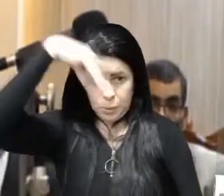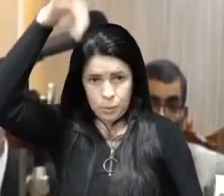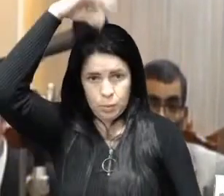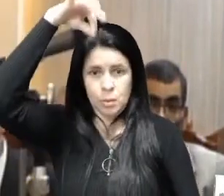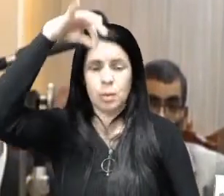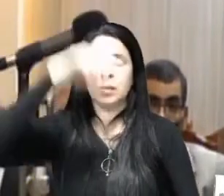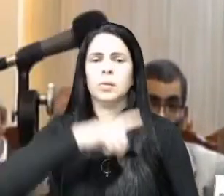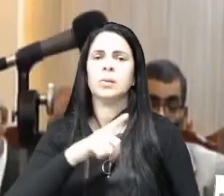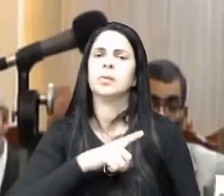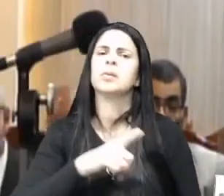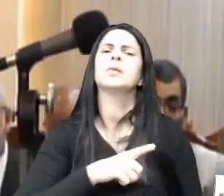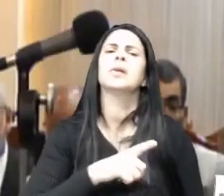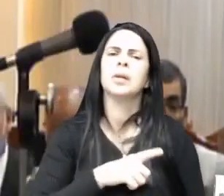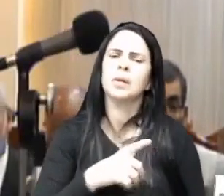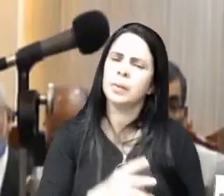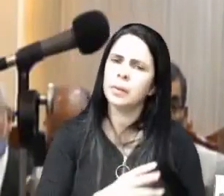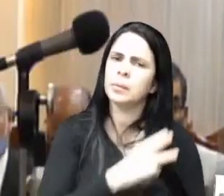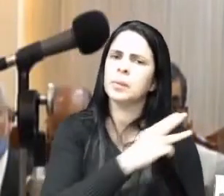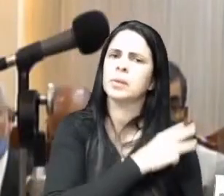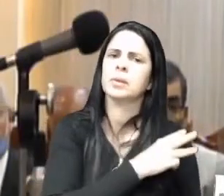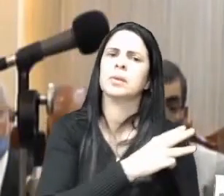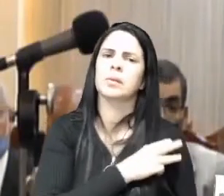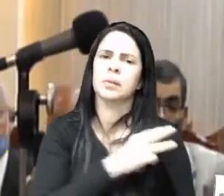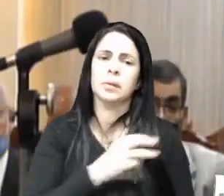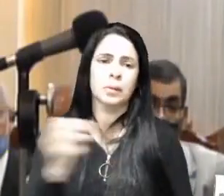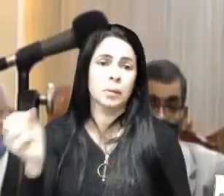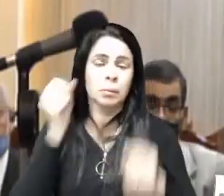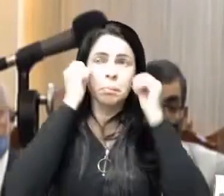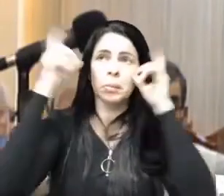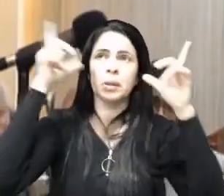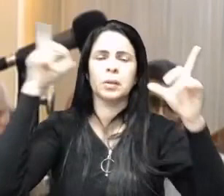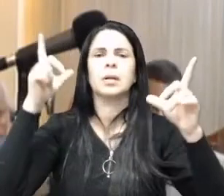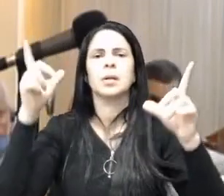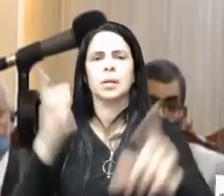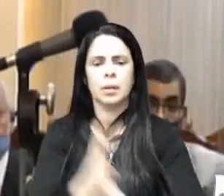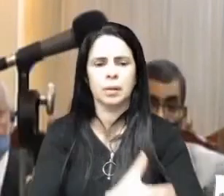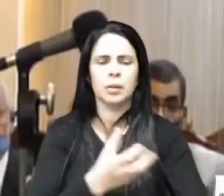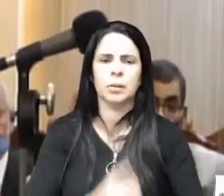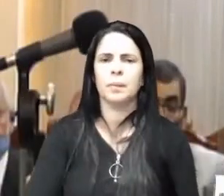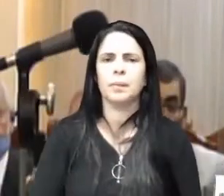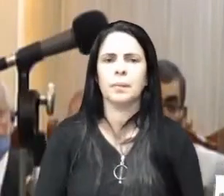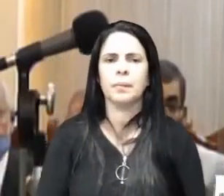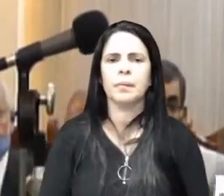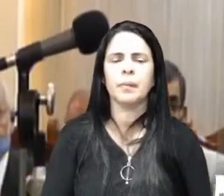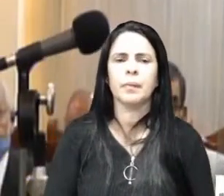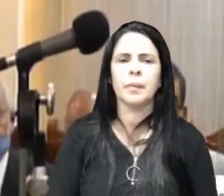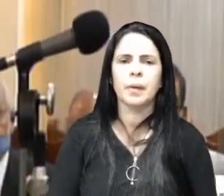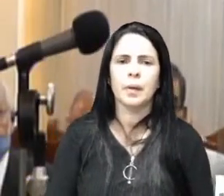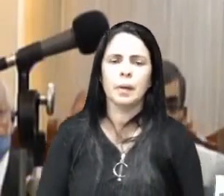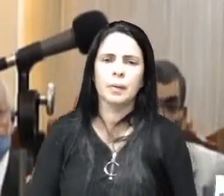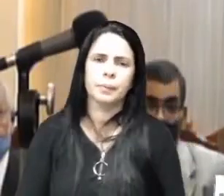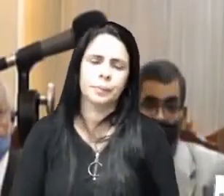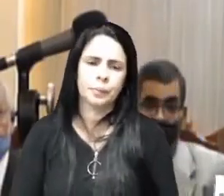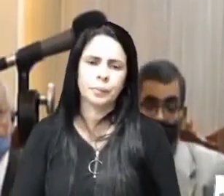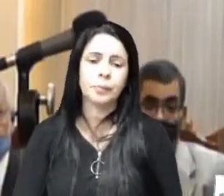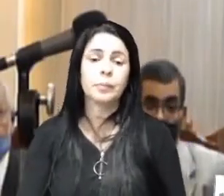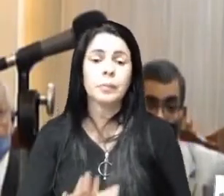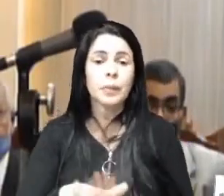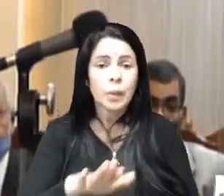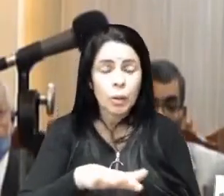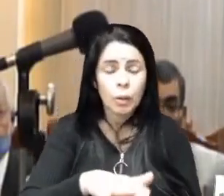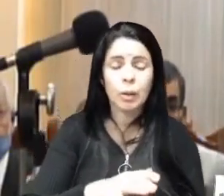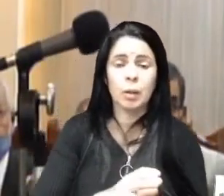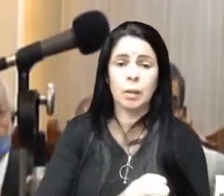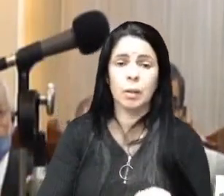disse: eu digo isto conhecendo o tempo. Agora, Eclesiastes 9:12 diz,